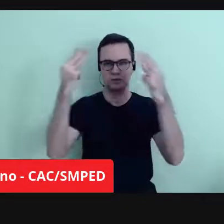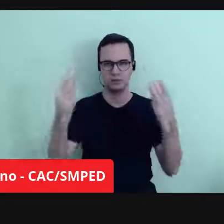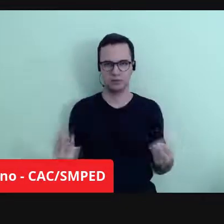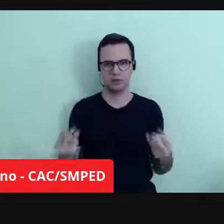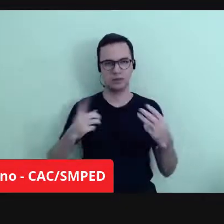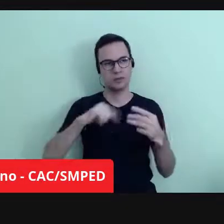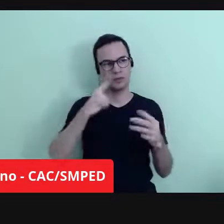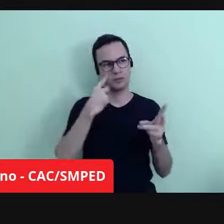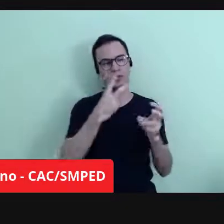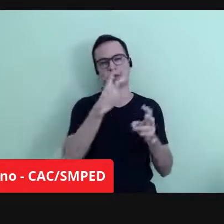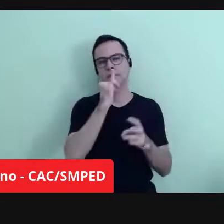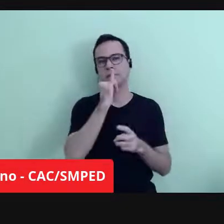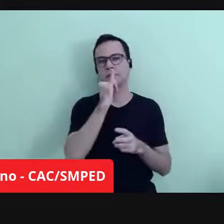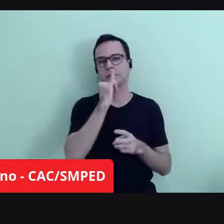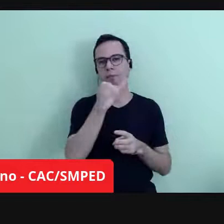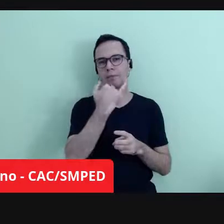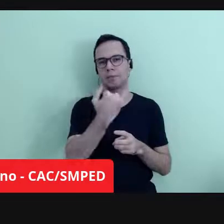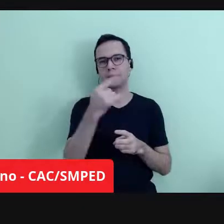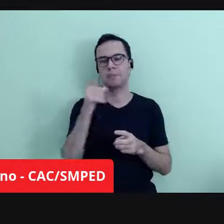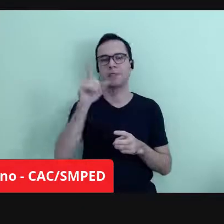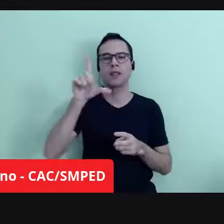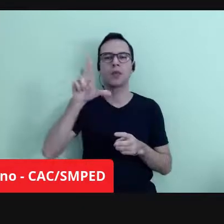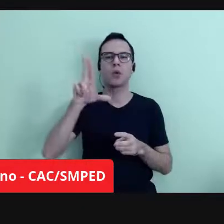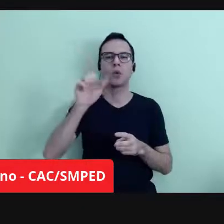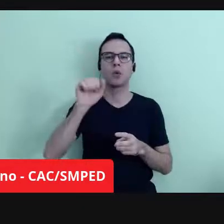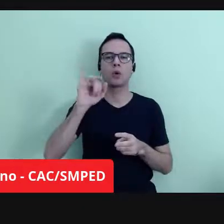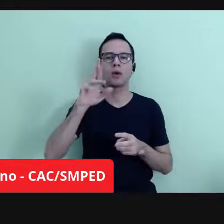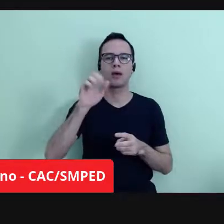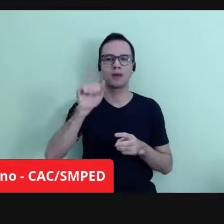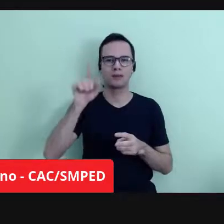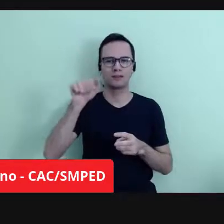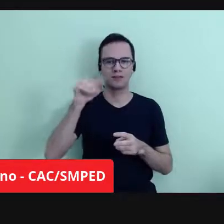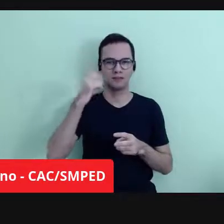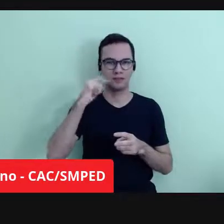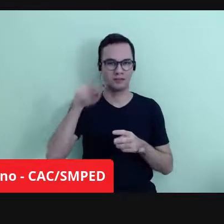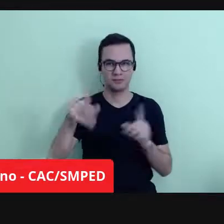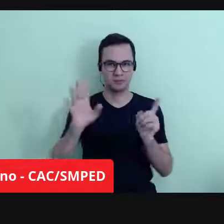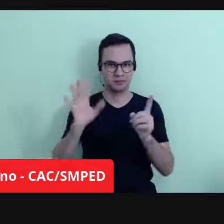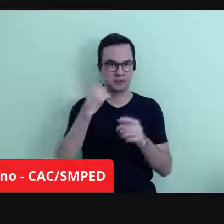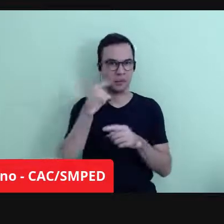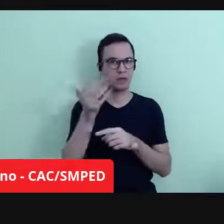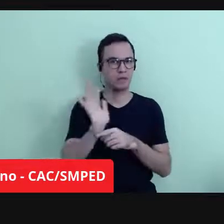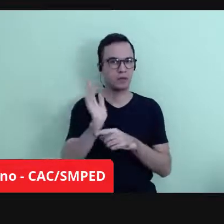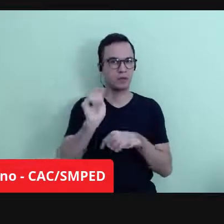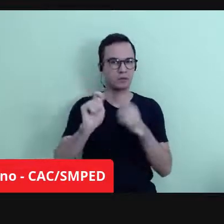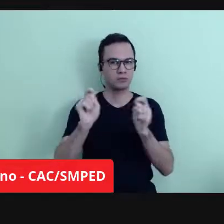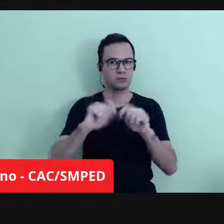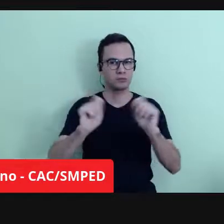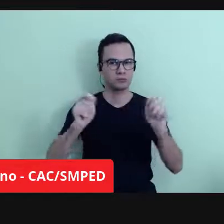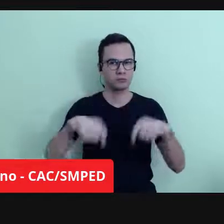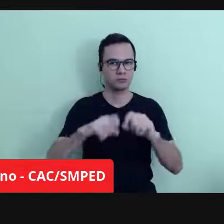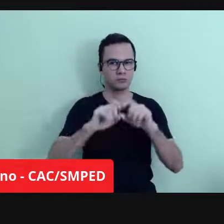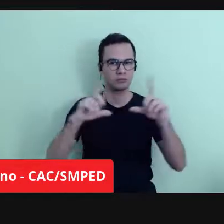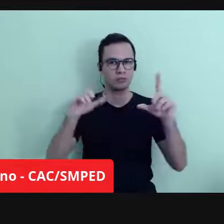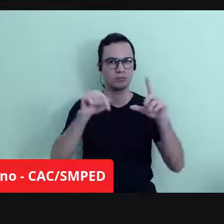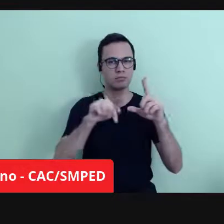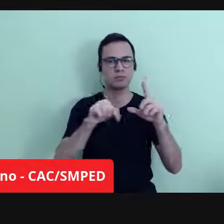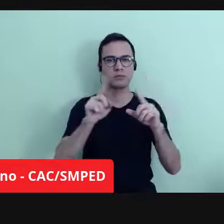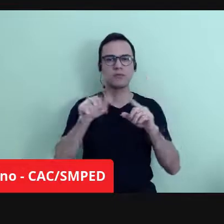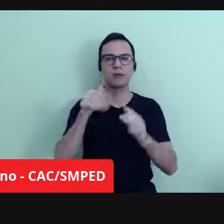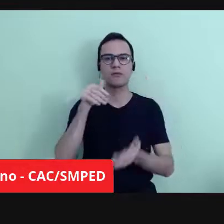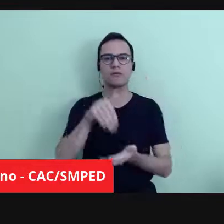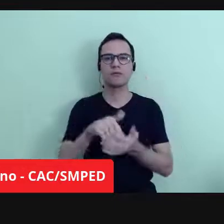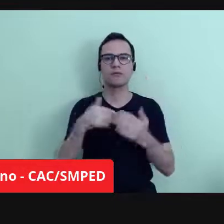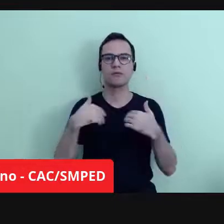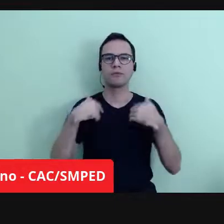pode ver. Então, por exemplo, a Luciara, né, na live anterior, para quem não assistiu, está gravado, né, depois dá para acessar ali, a Luciara, no finalzinho